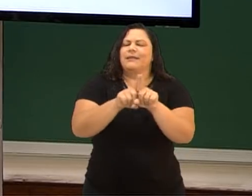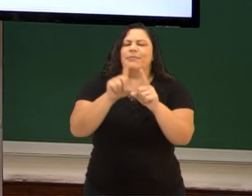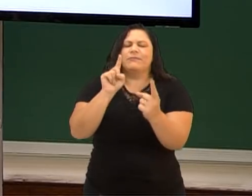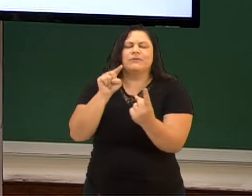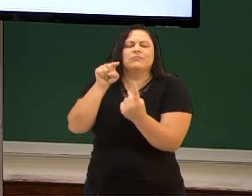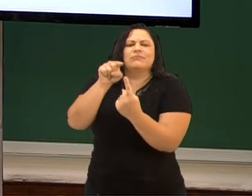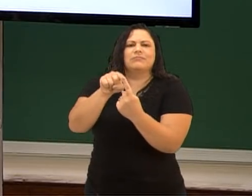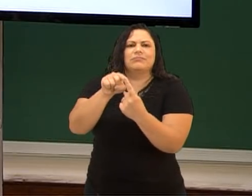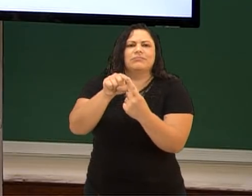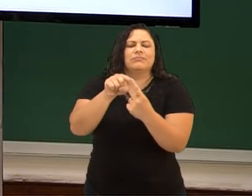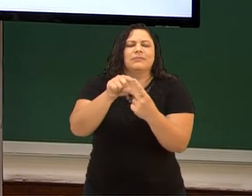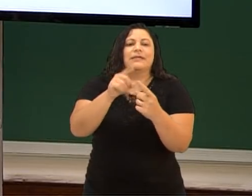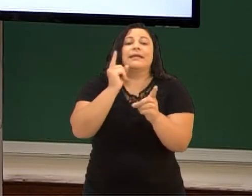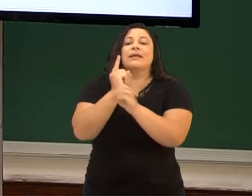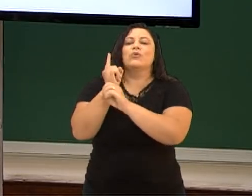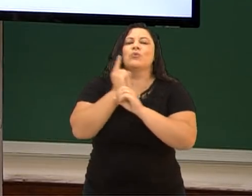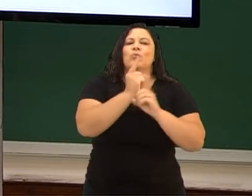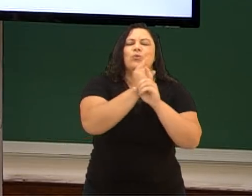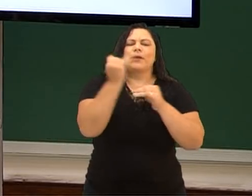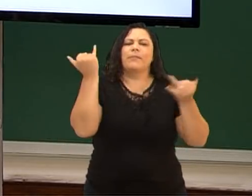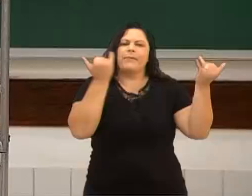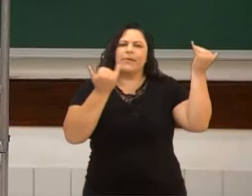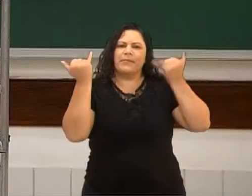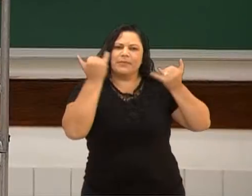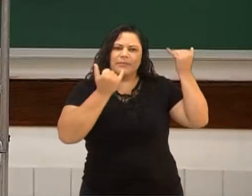vai localizar muitas informações em